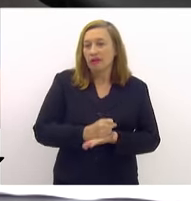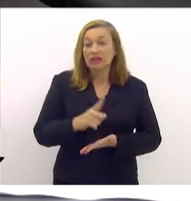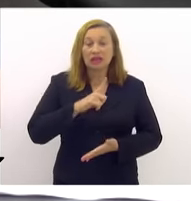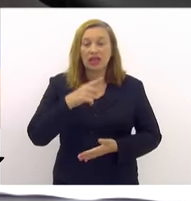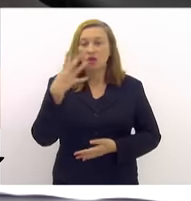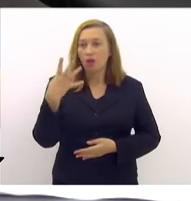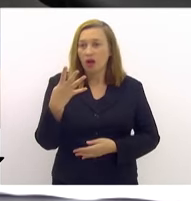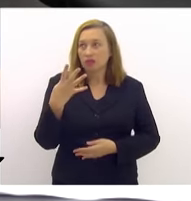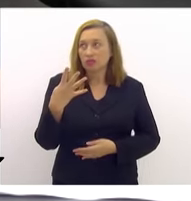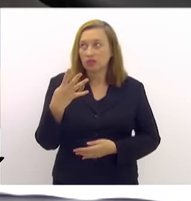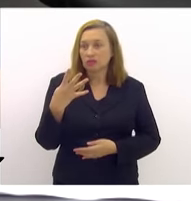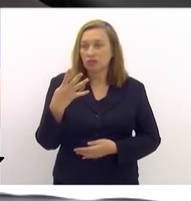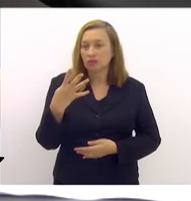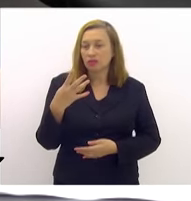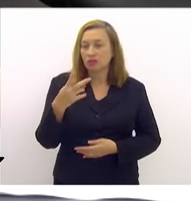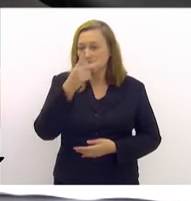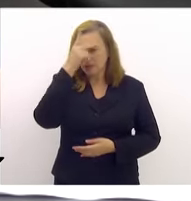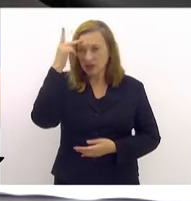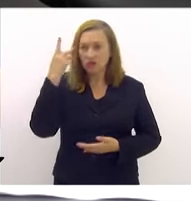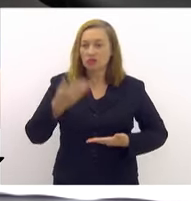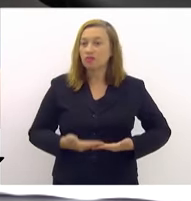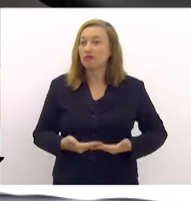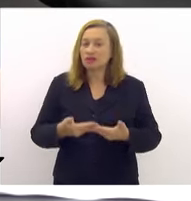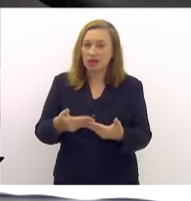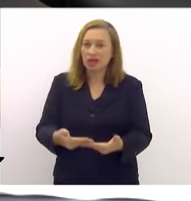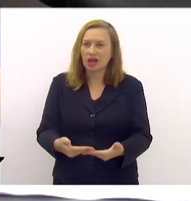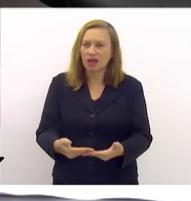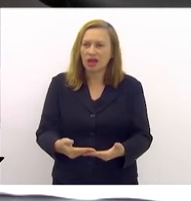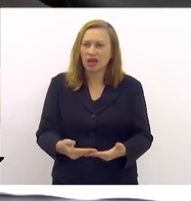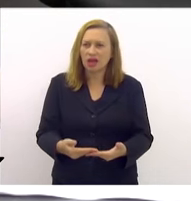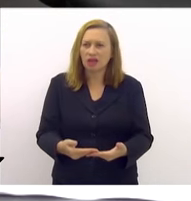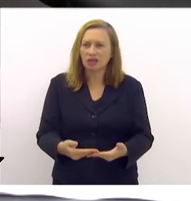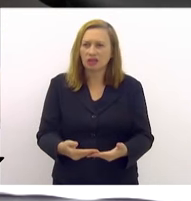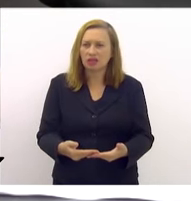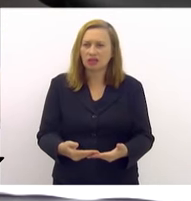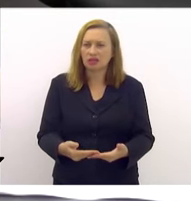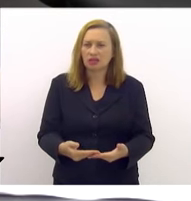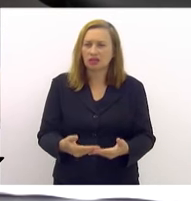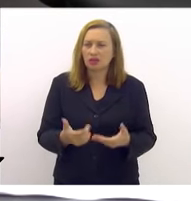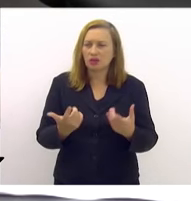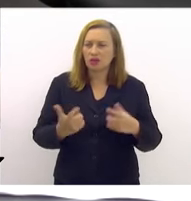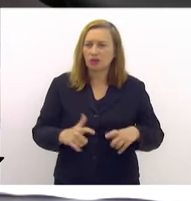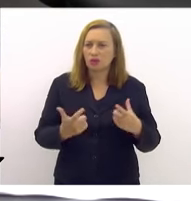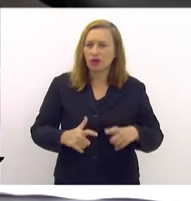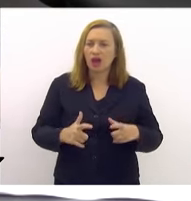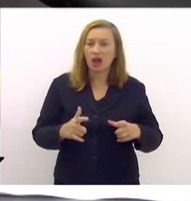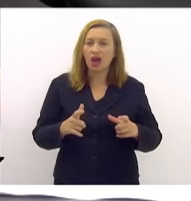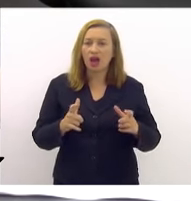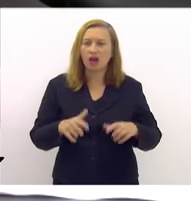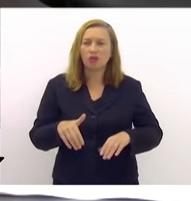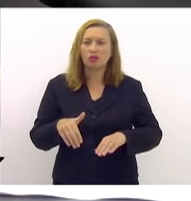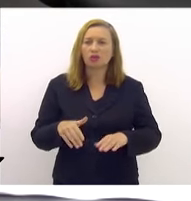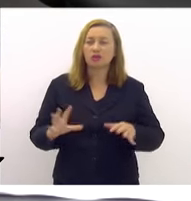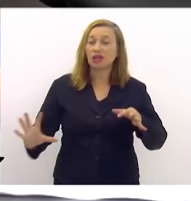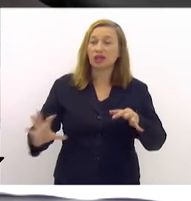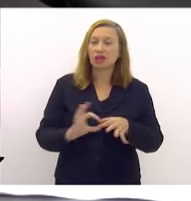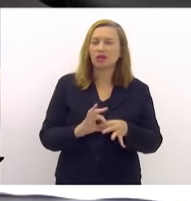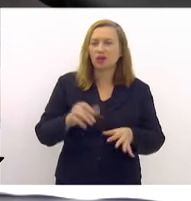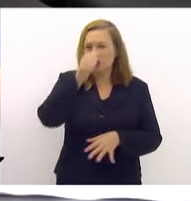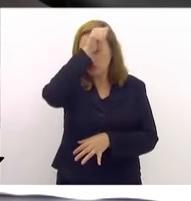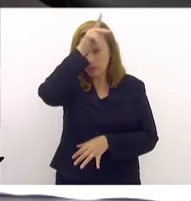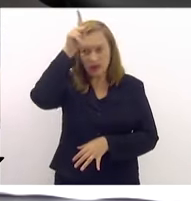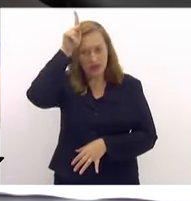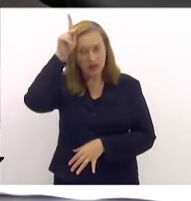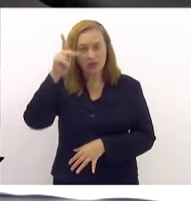4 entregadores. Eles estão baseados onde? No logradouro público, que é com a prefeitura. E usa